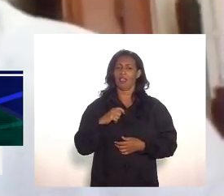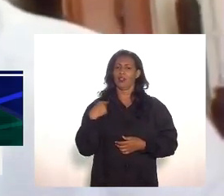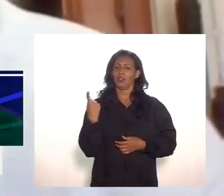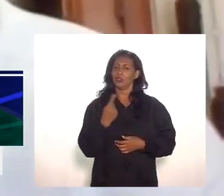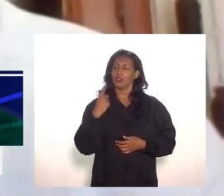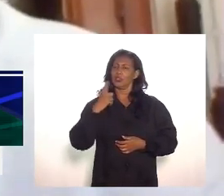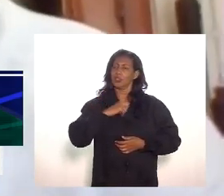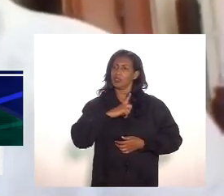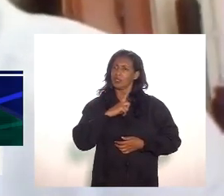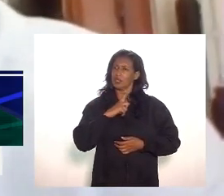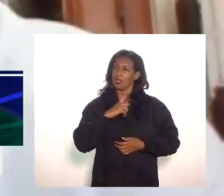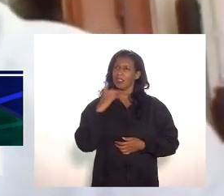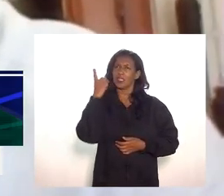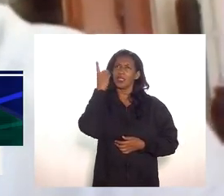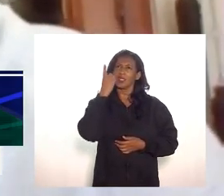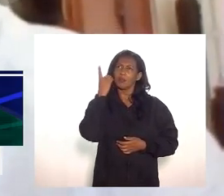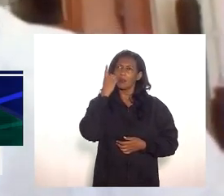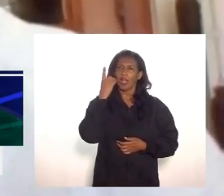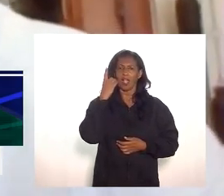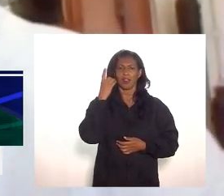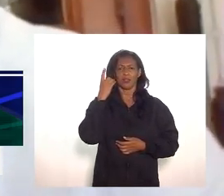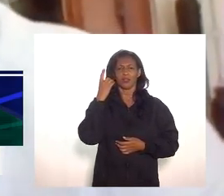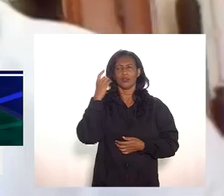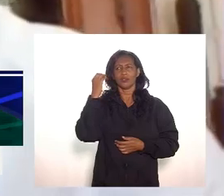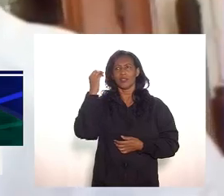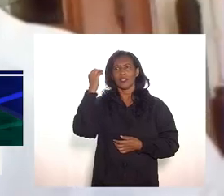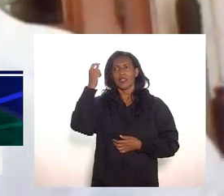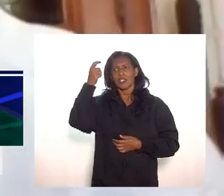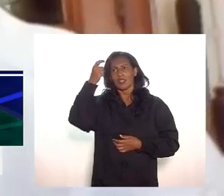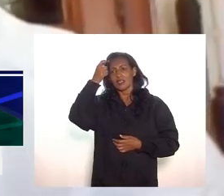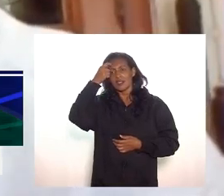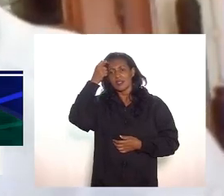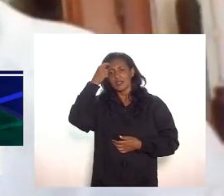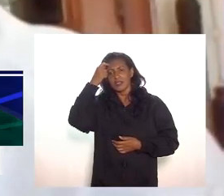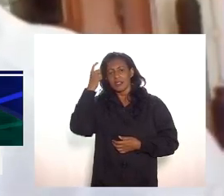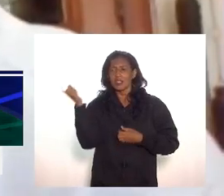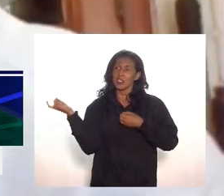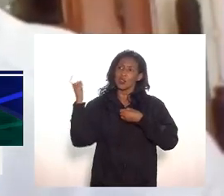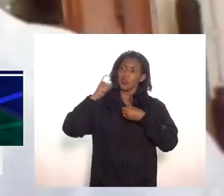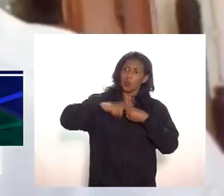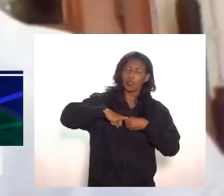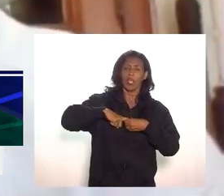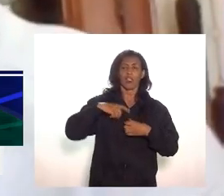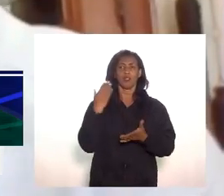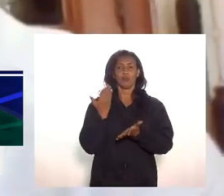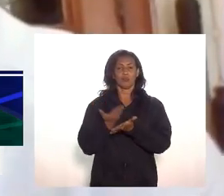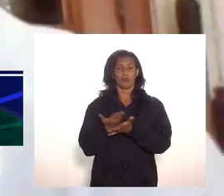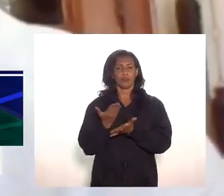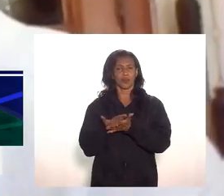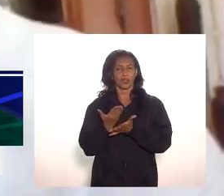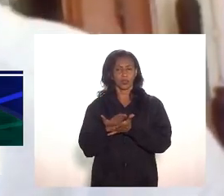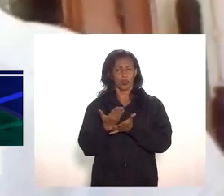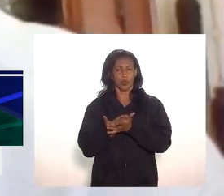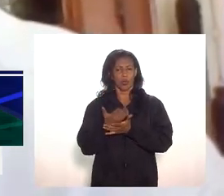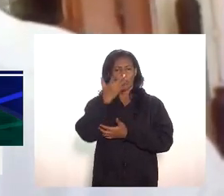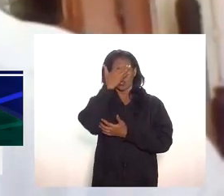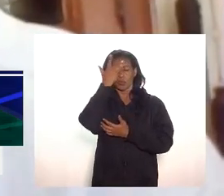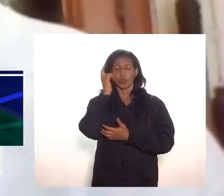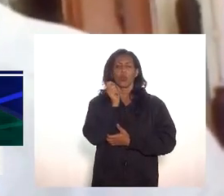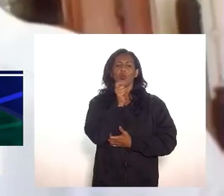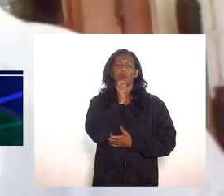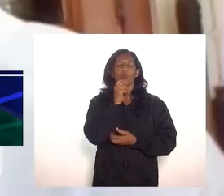os deputados, ter esse consenso que eles têm que voltar às salas de aula, tá? Aqueles que não têm